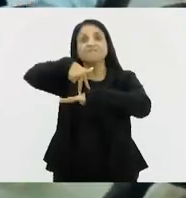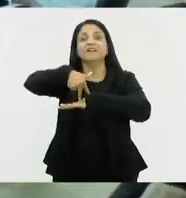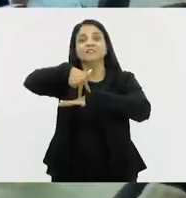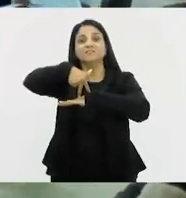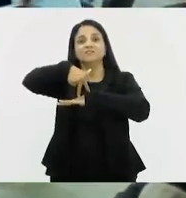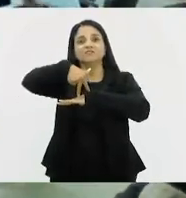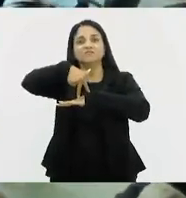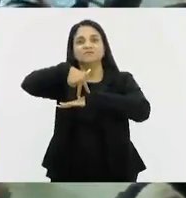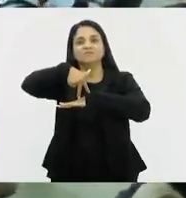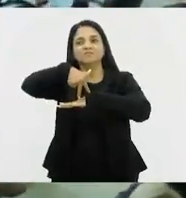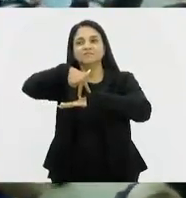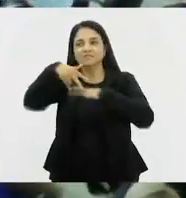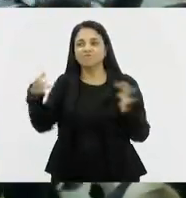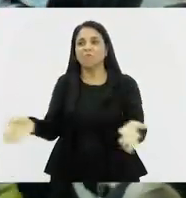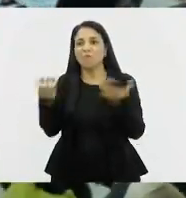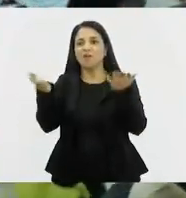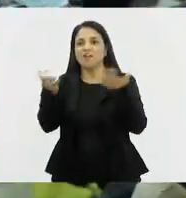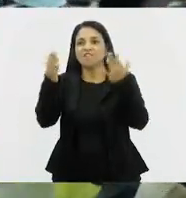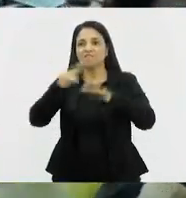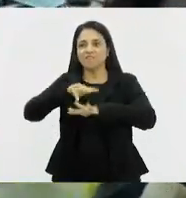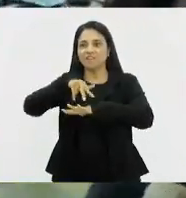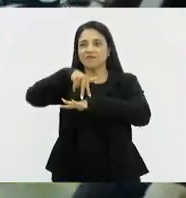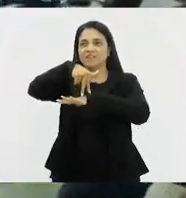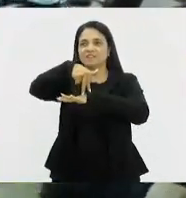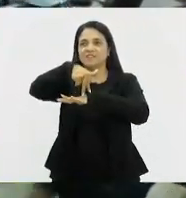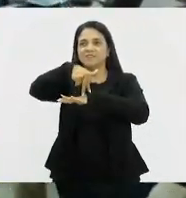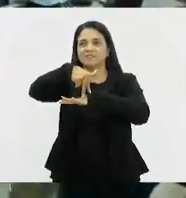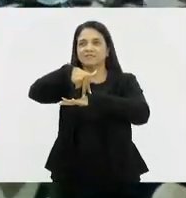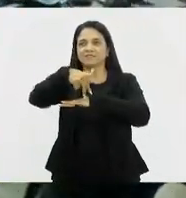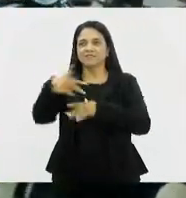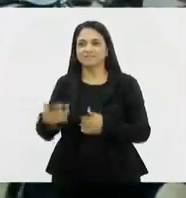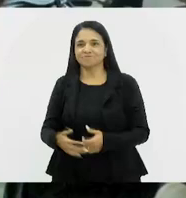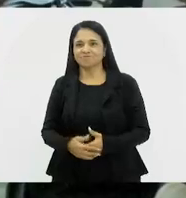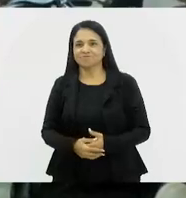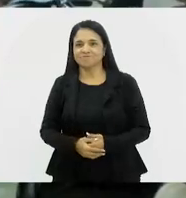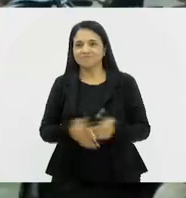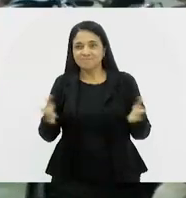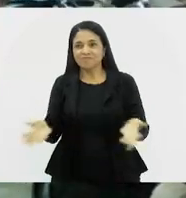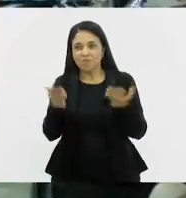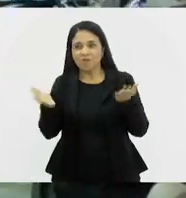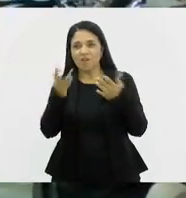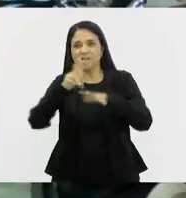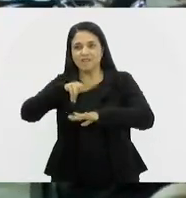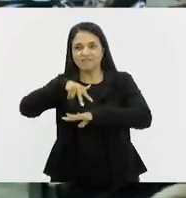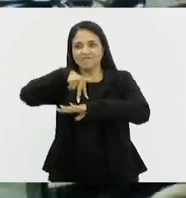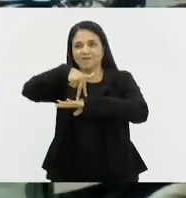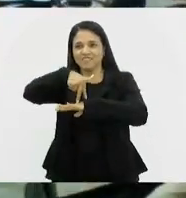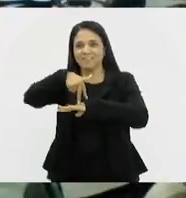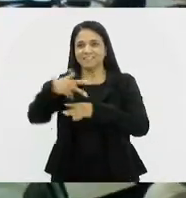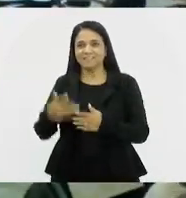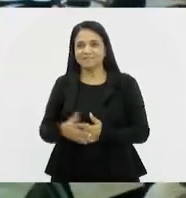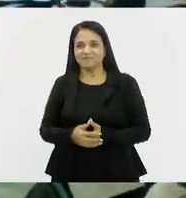levantar? Vamos levantar? Vamos levantar? Vamos levantar?